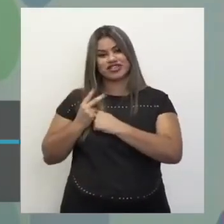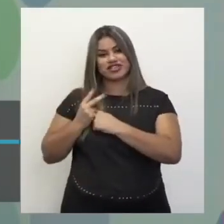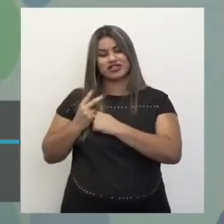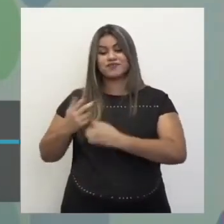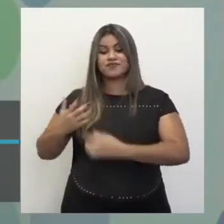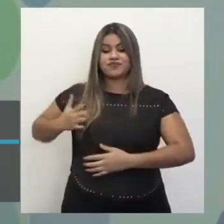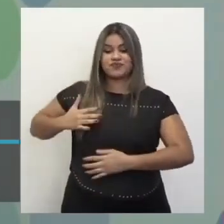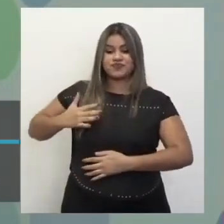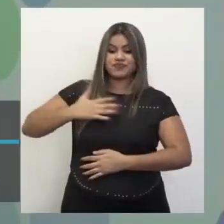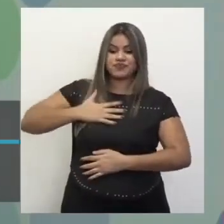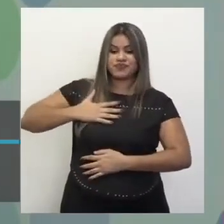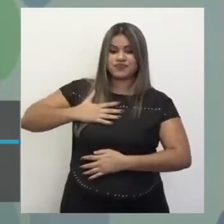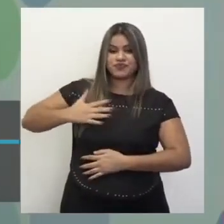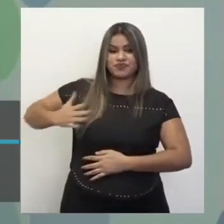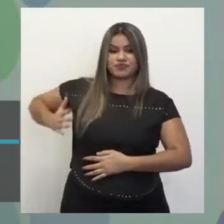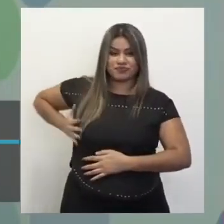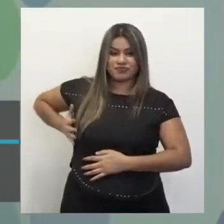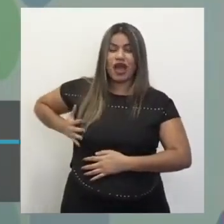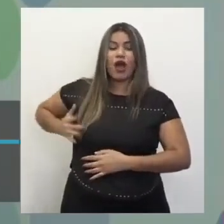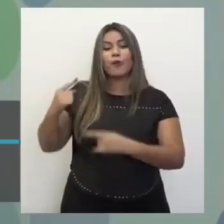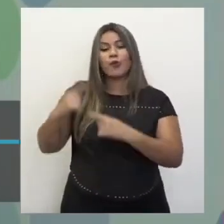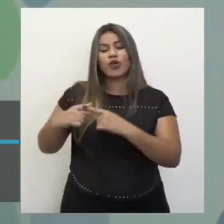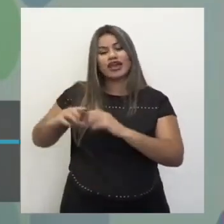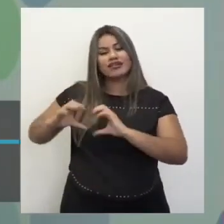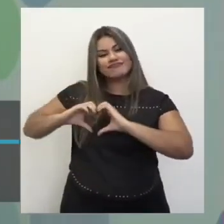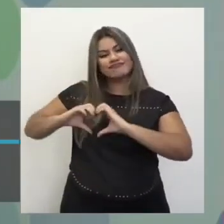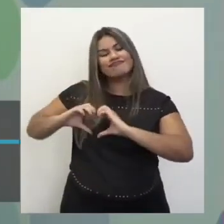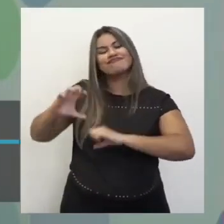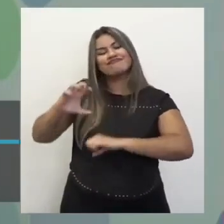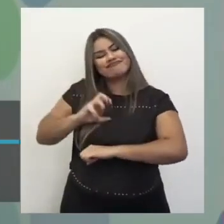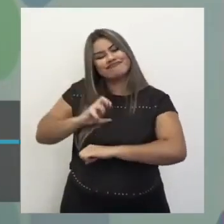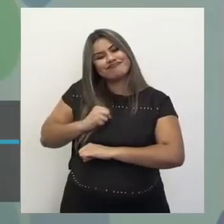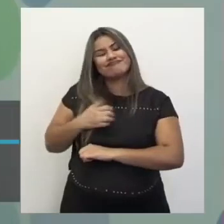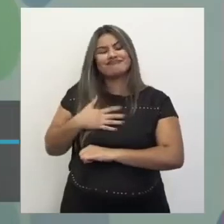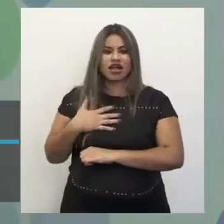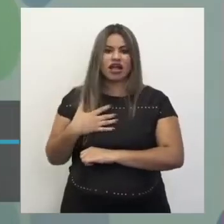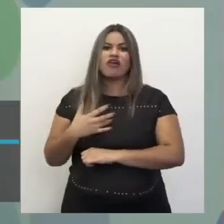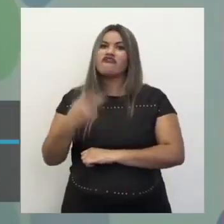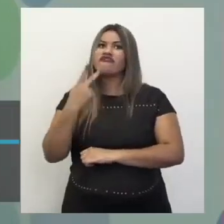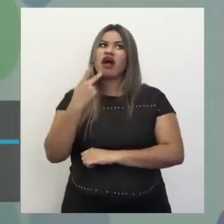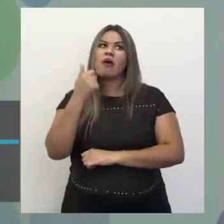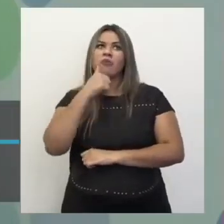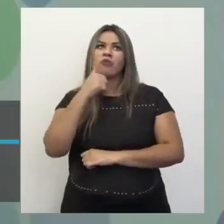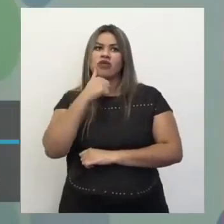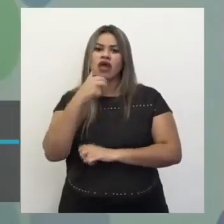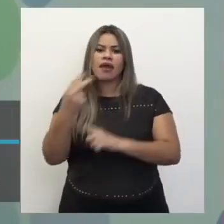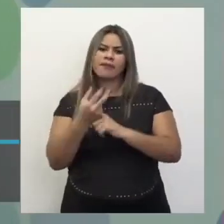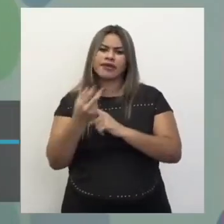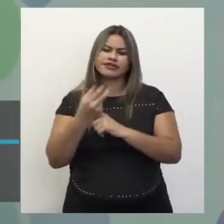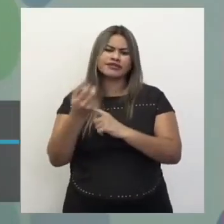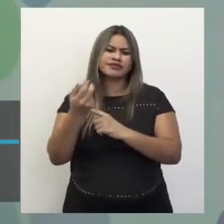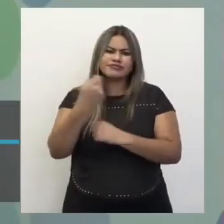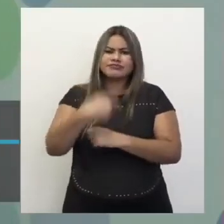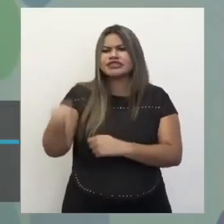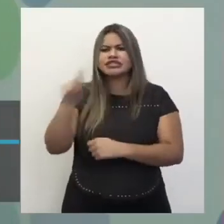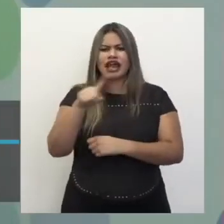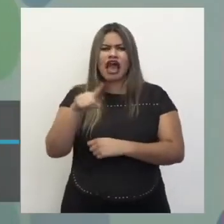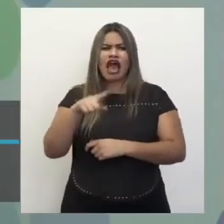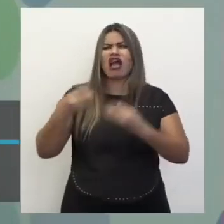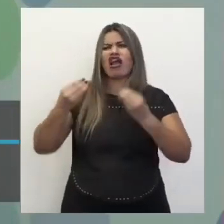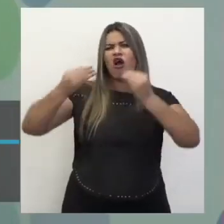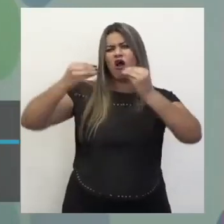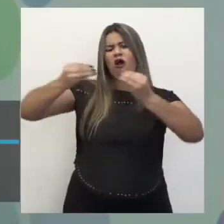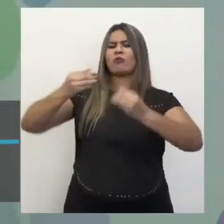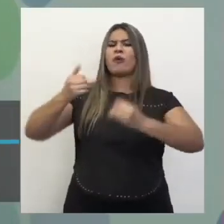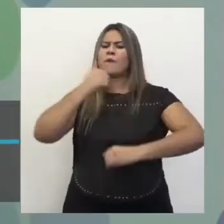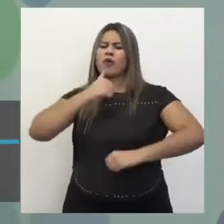mulher. Isso não quer dizer que eu estou dizendo que a mulher precisa de proteção, ela não consegue se proteger sozinha, não é disso que a gente está falando, mas só para a gente perceber o valor que a mulher